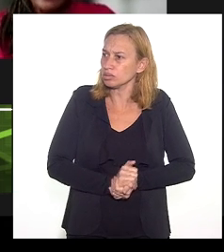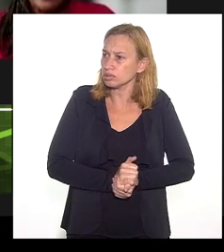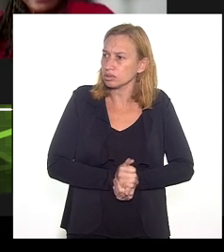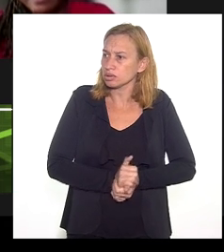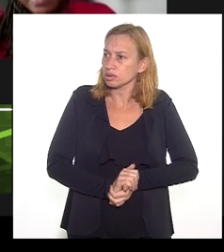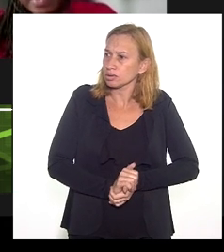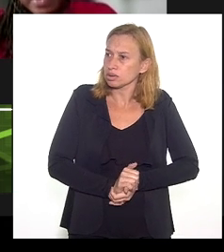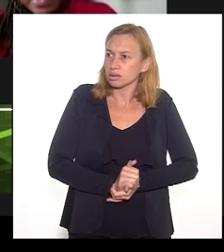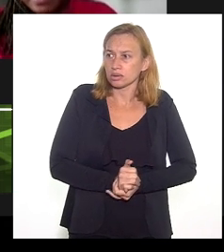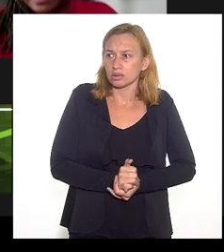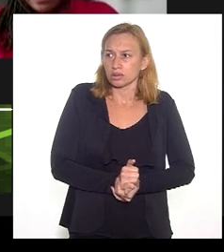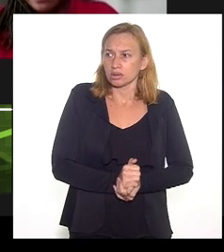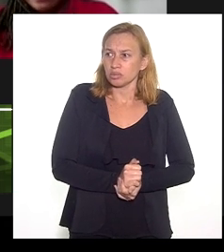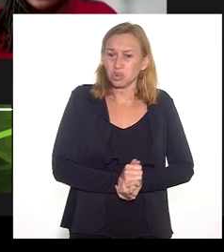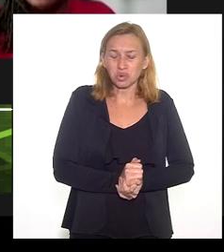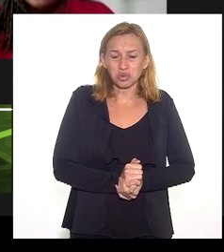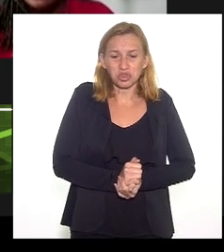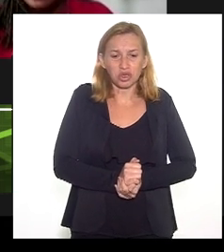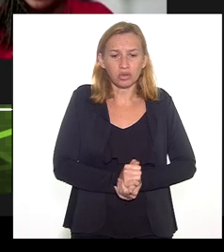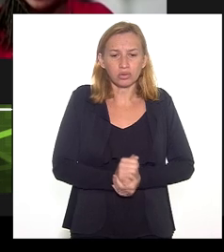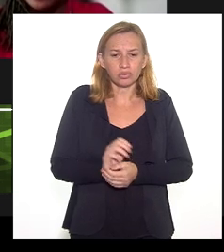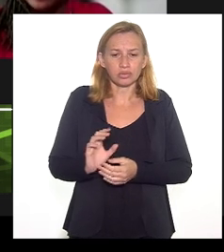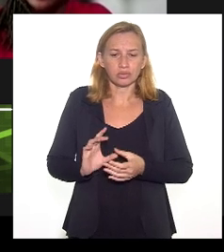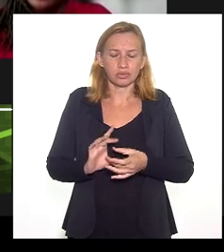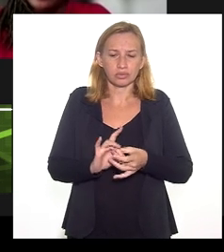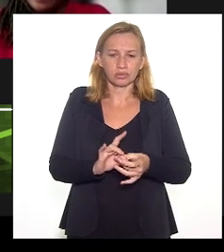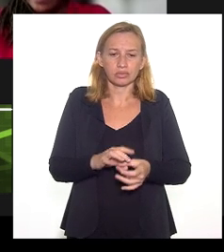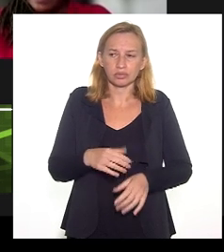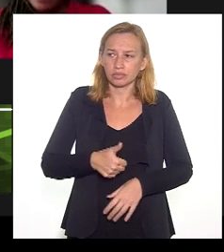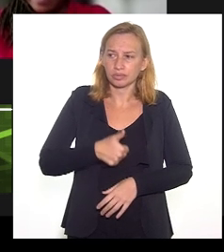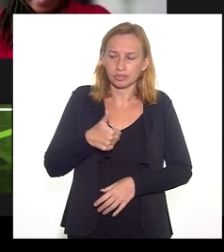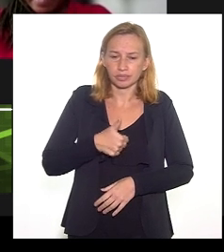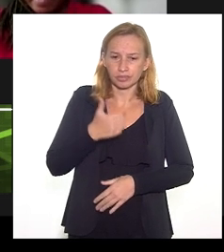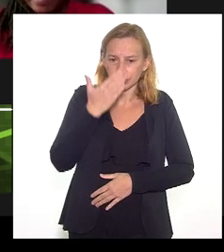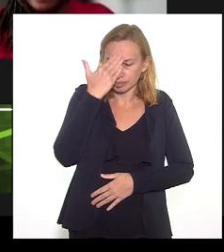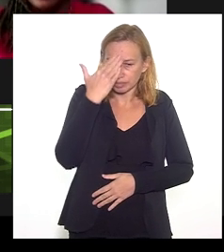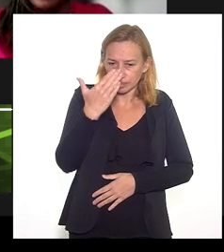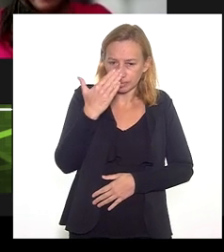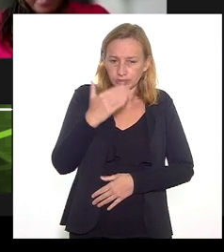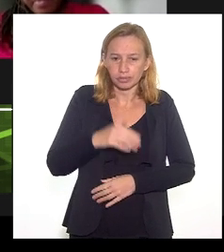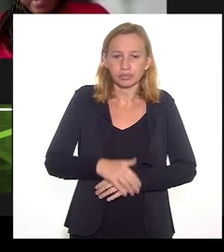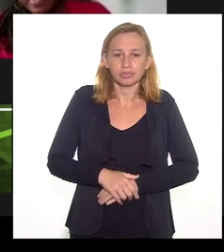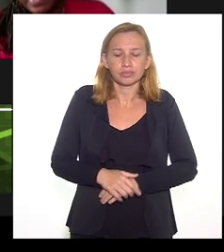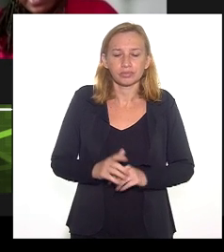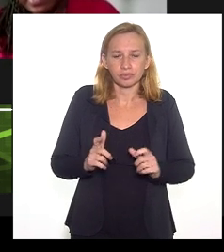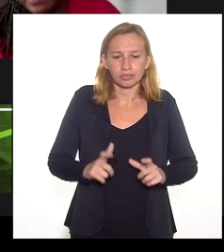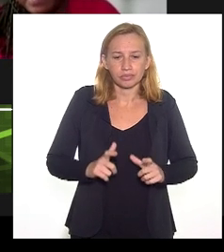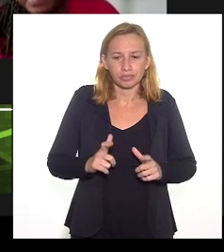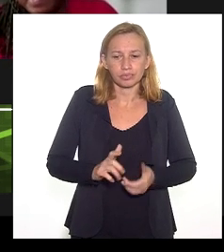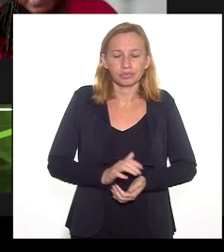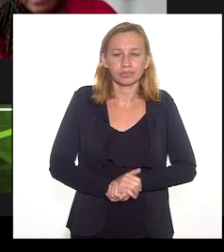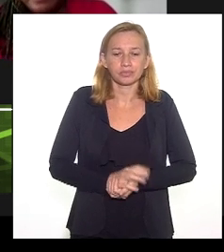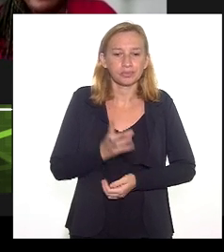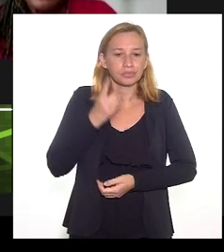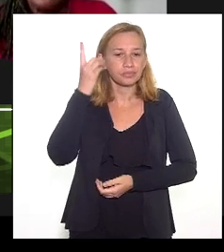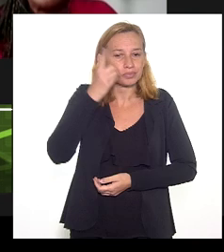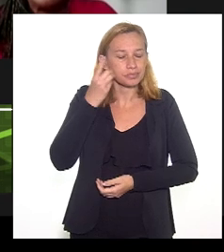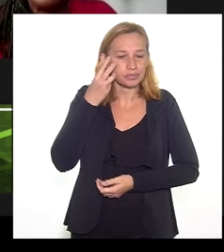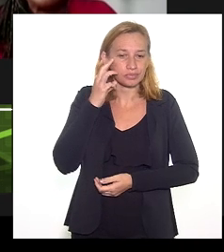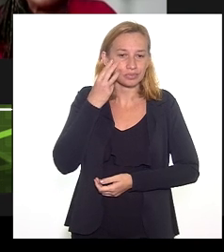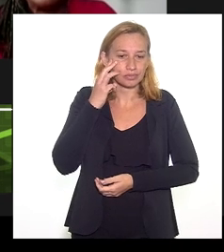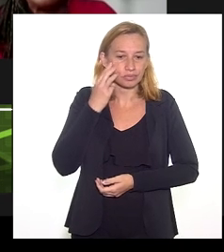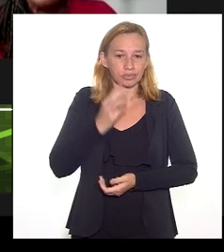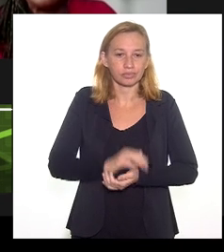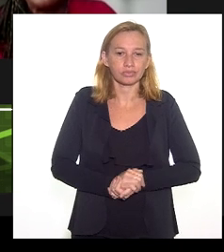então complementando aí primeiro de tudo quero agradecer aqui o espaço ao deputado Valdeck